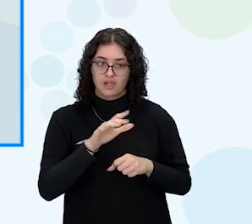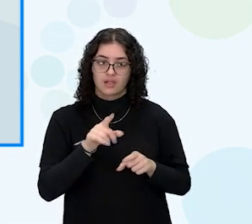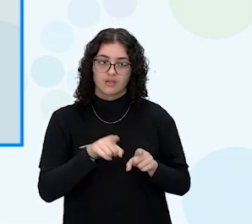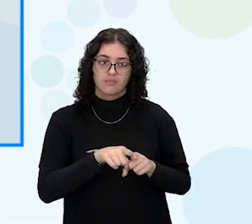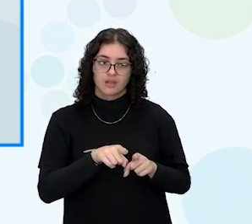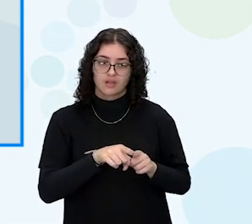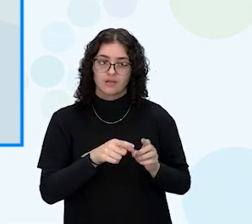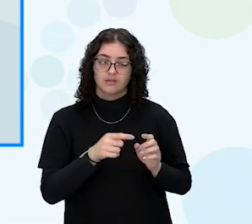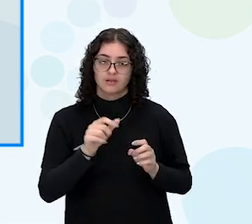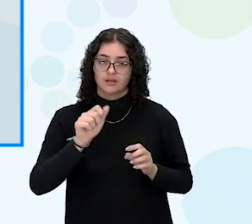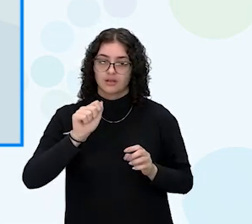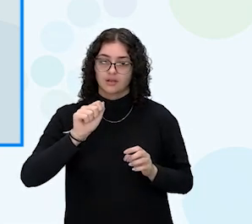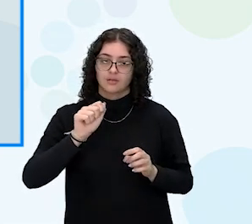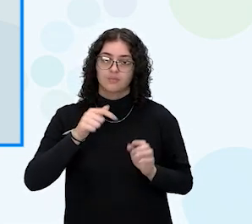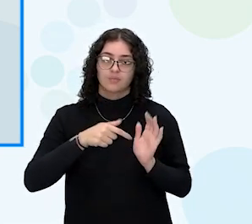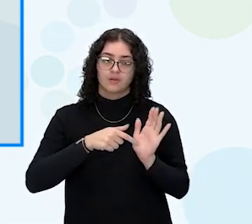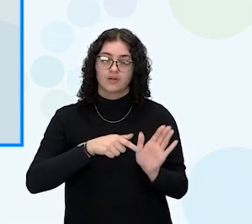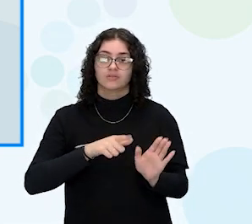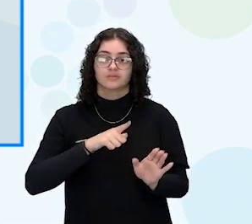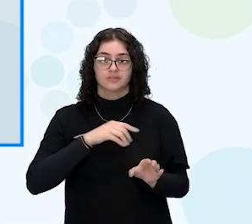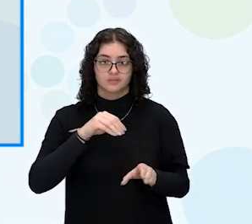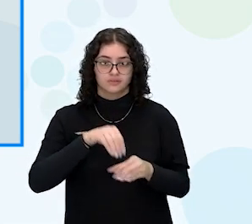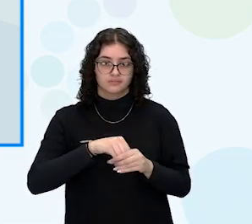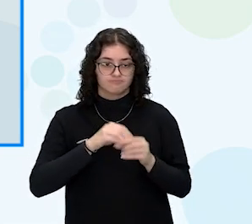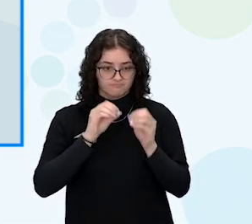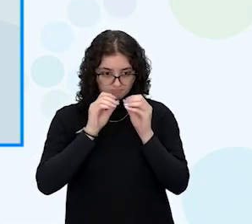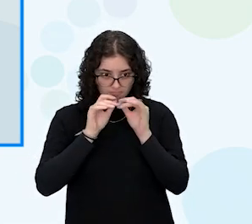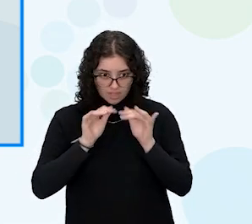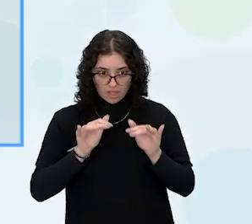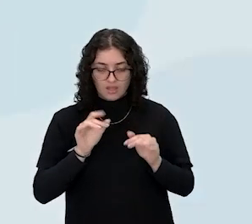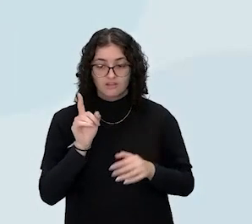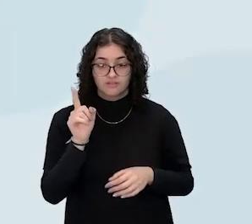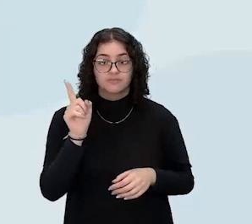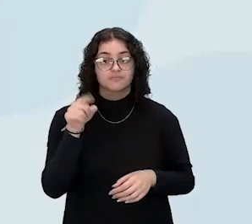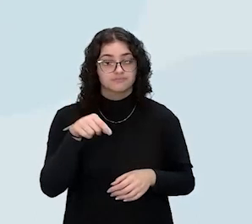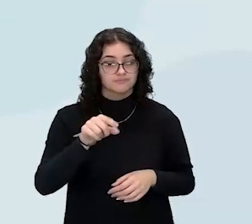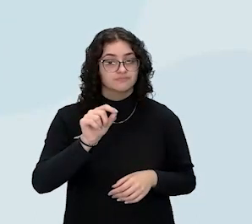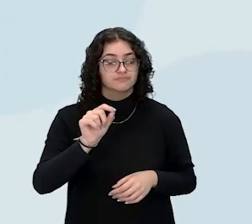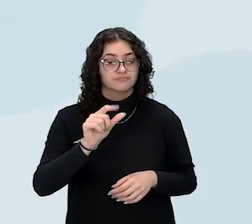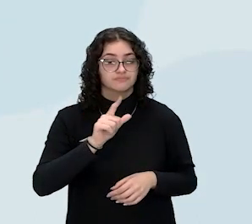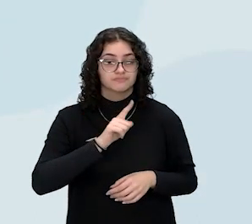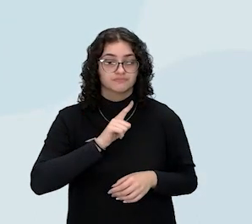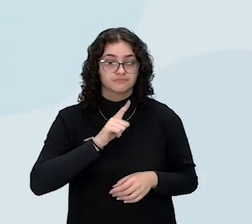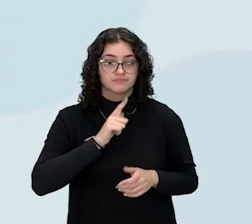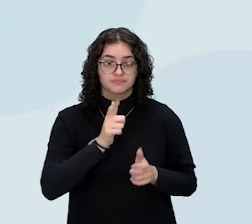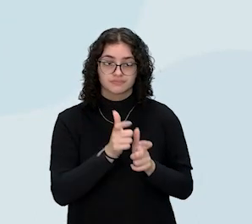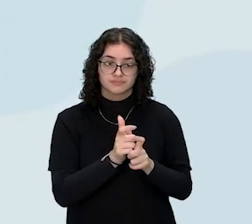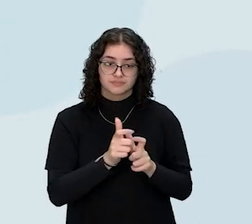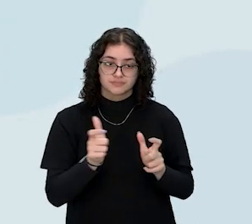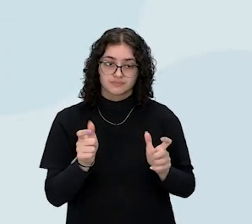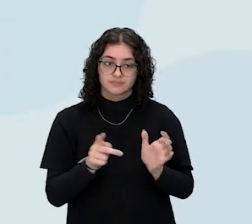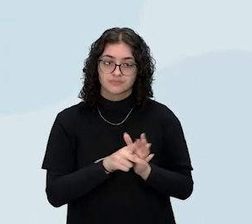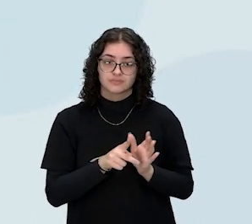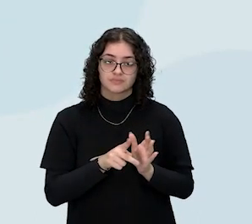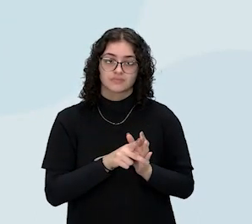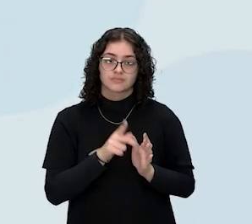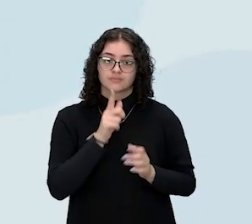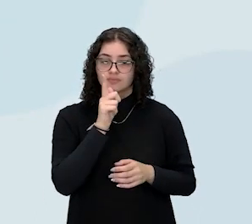indicador de ácidos, beleza? Ele está presente na maior parte da